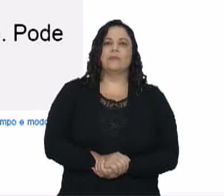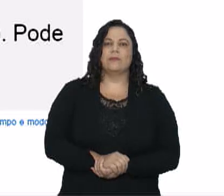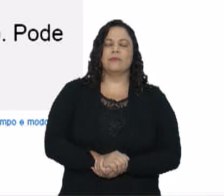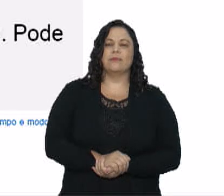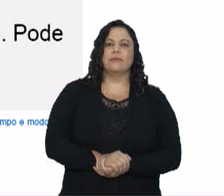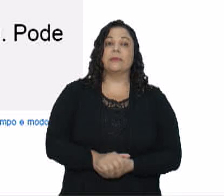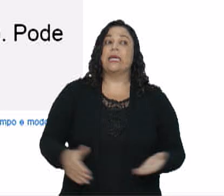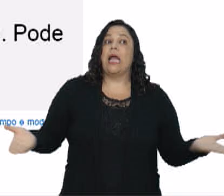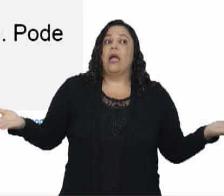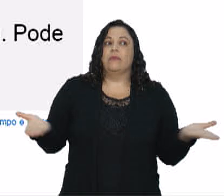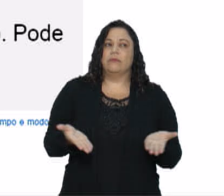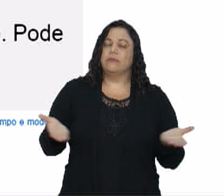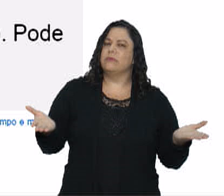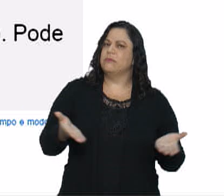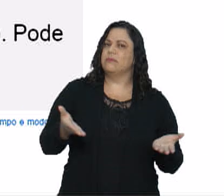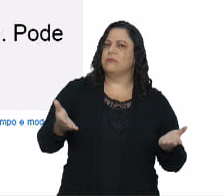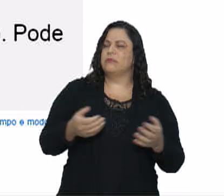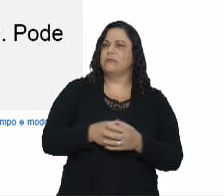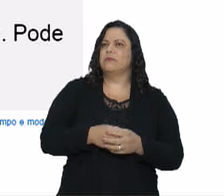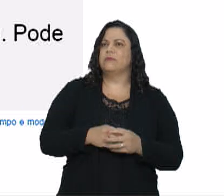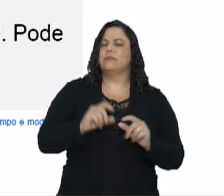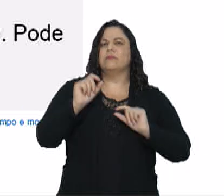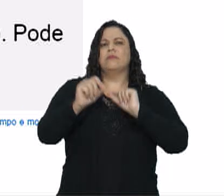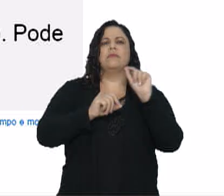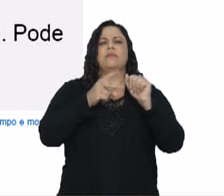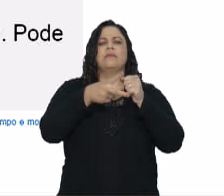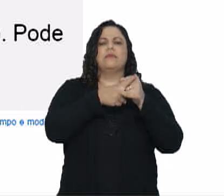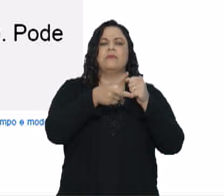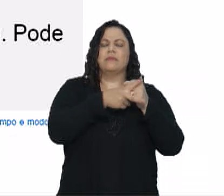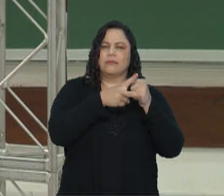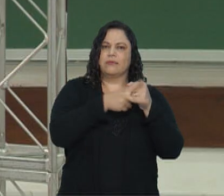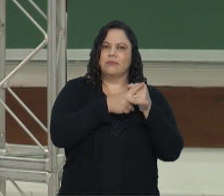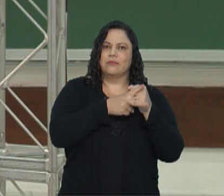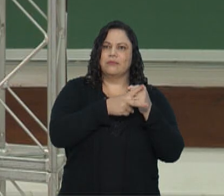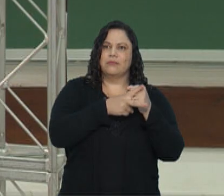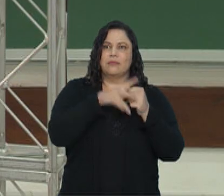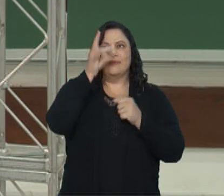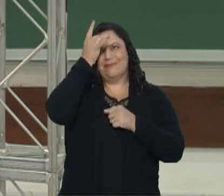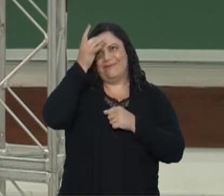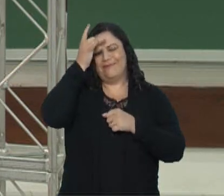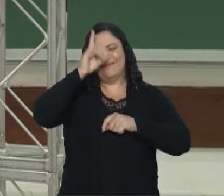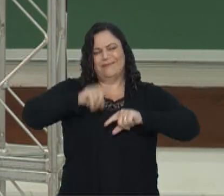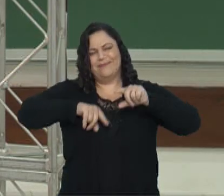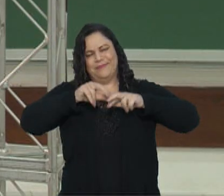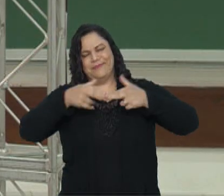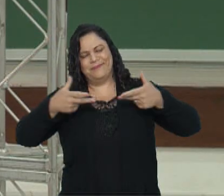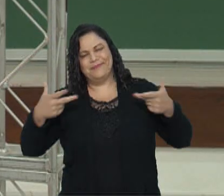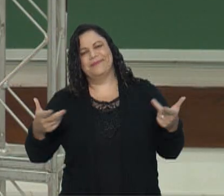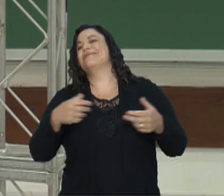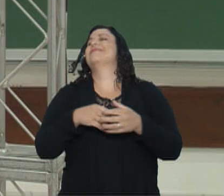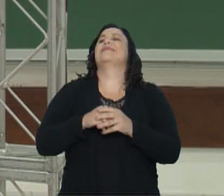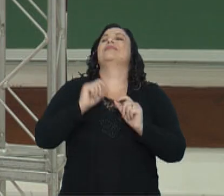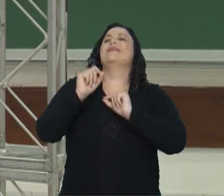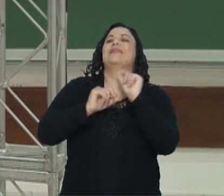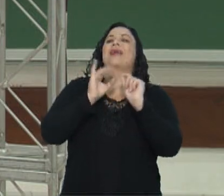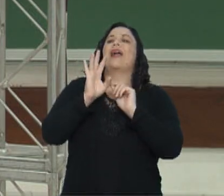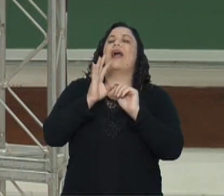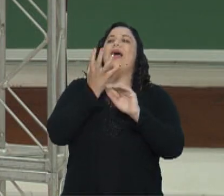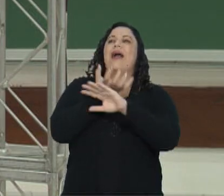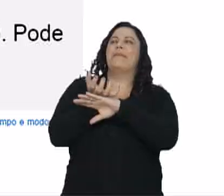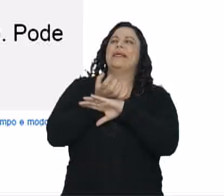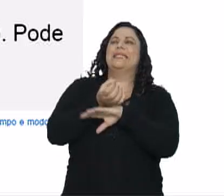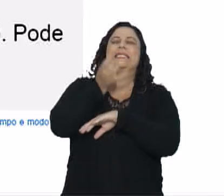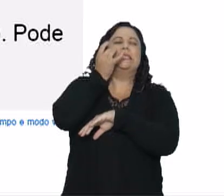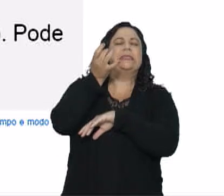Então, agora, vejamos os modos verbais. Também matéria fácil, gostoso ali, dá para entender rapidinho.